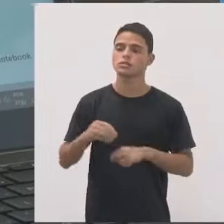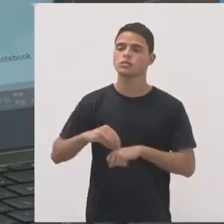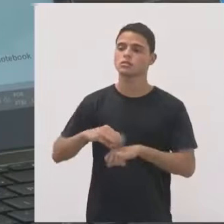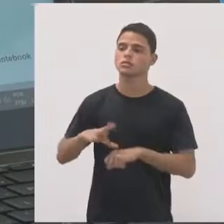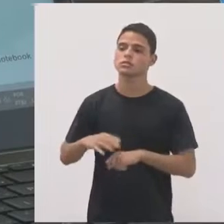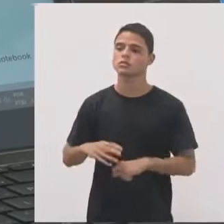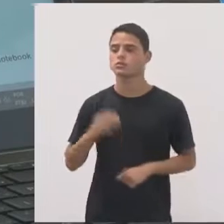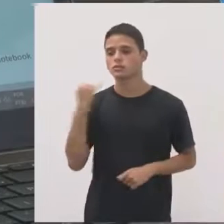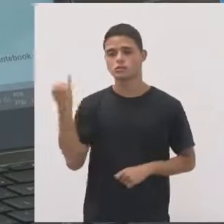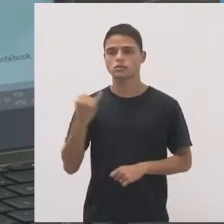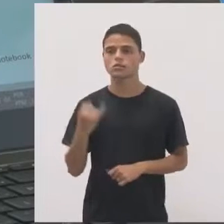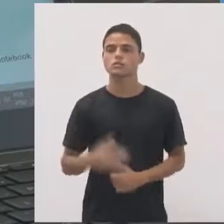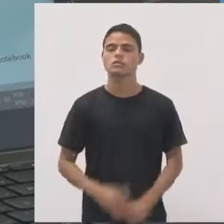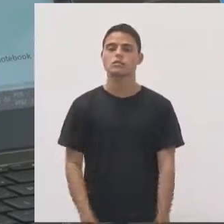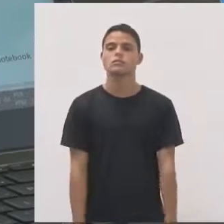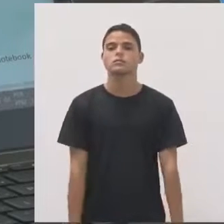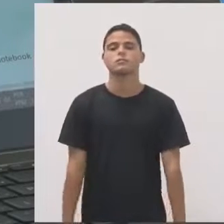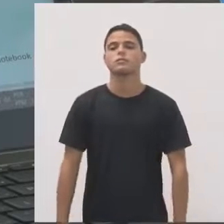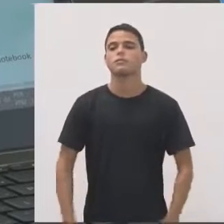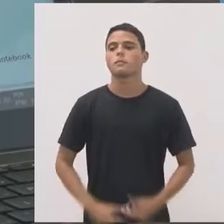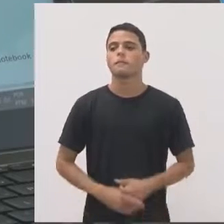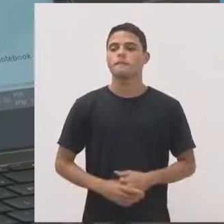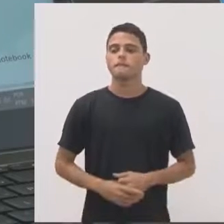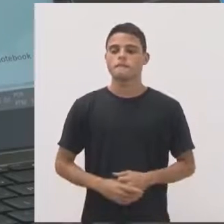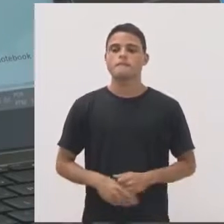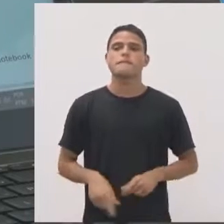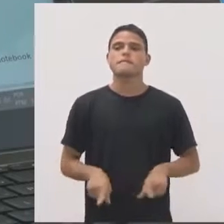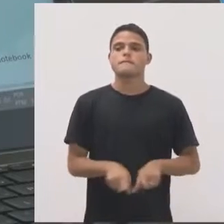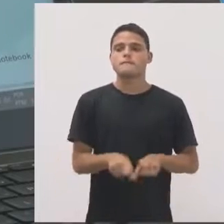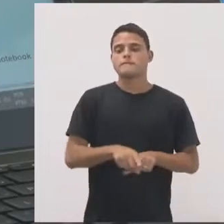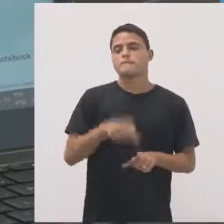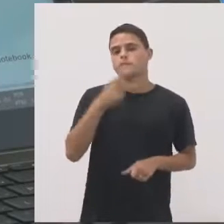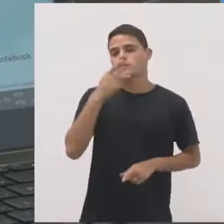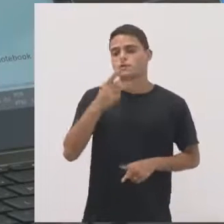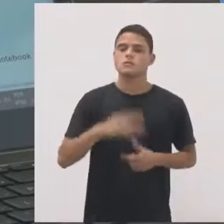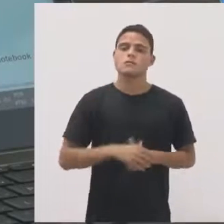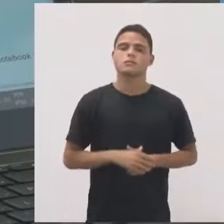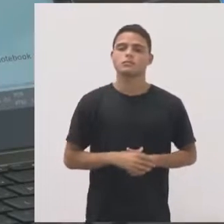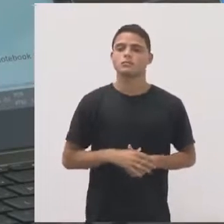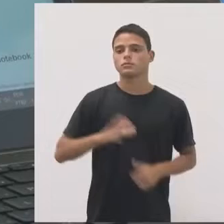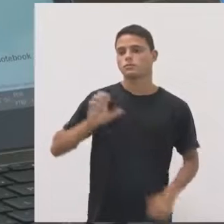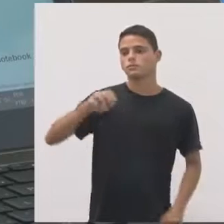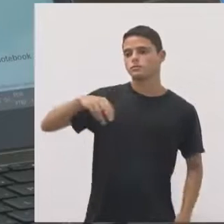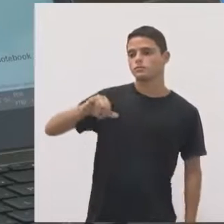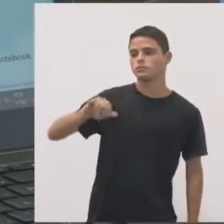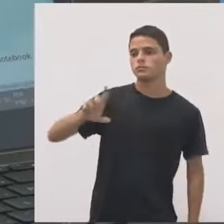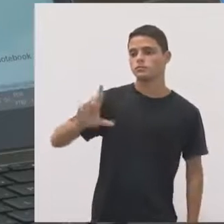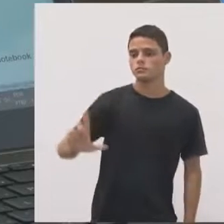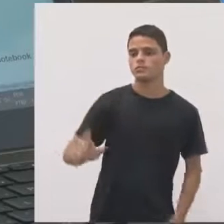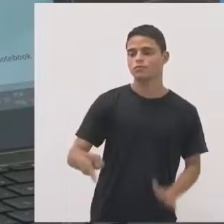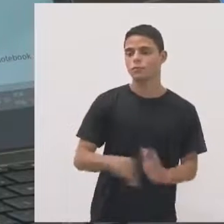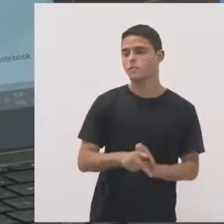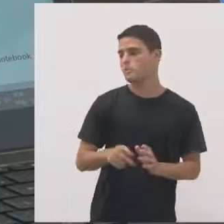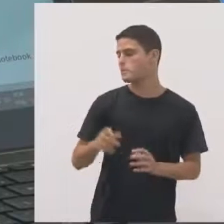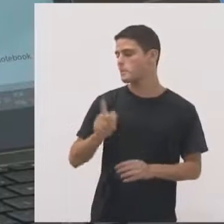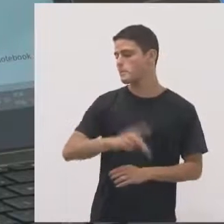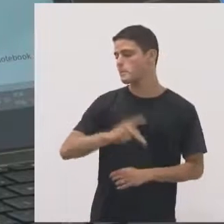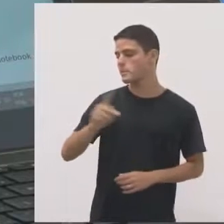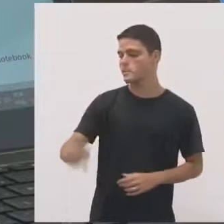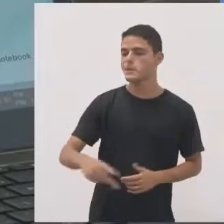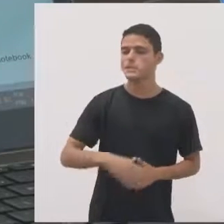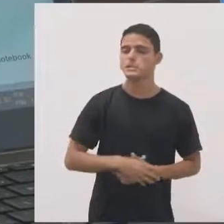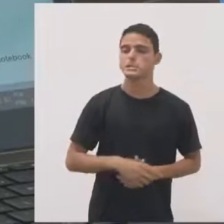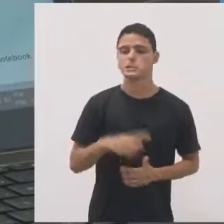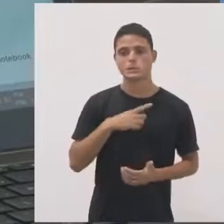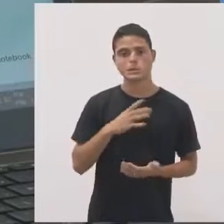sim. E aqui também, fugindo um pouco, mas já falando que a gente está nessa tela aqui, tem o e-mail institucional administrativo e pedagógico, tá? Porque tem alguns